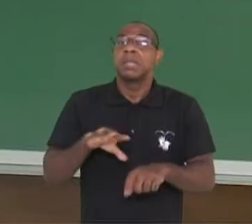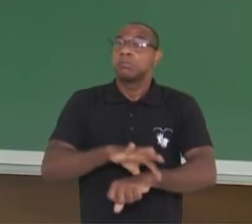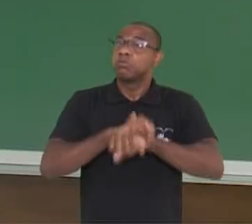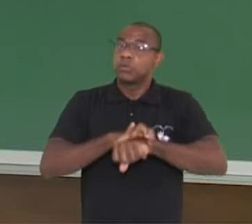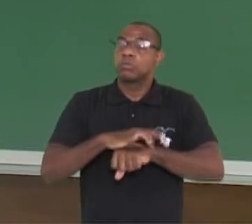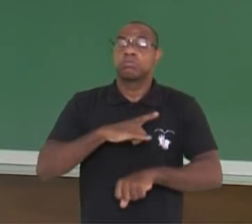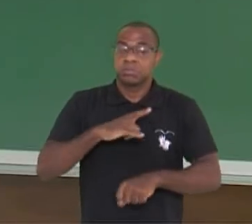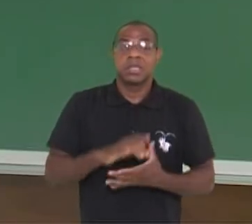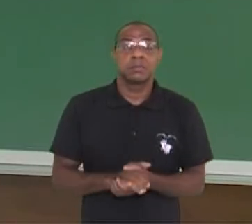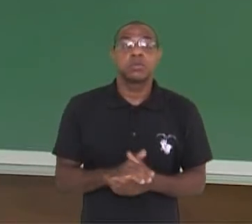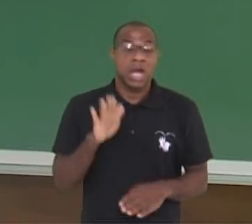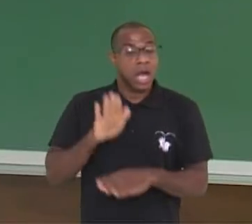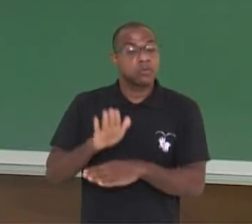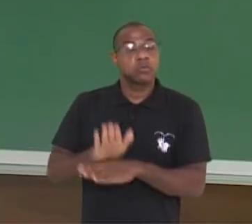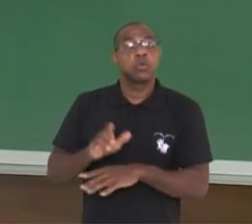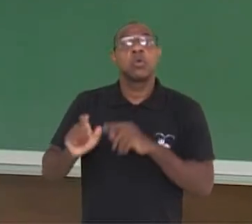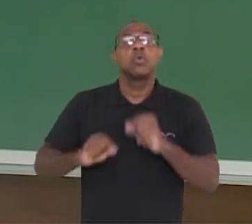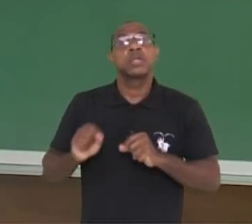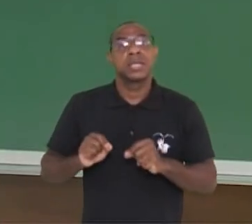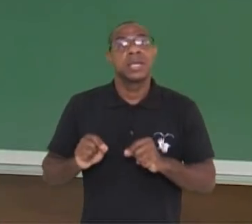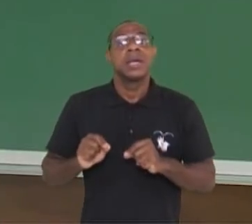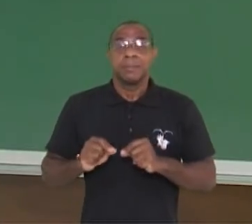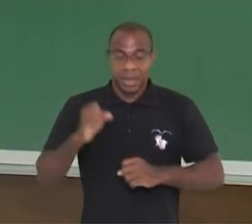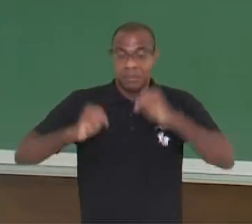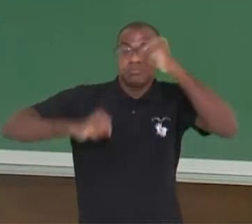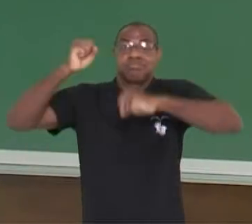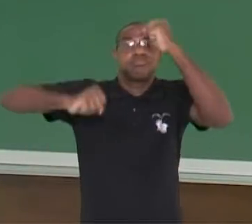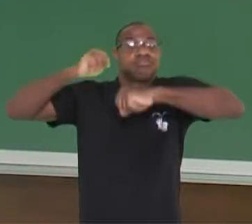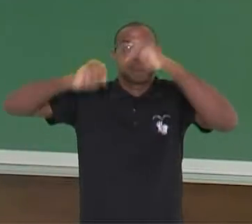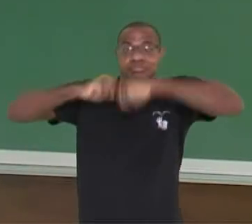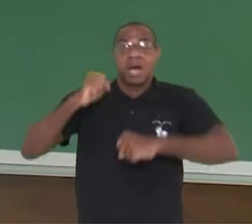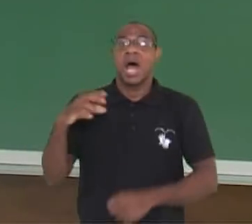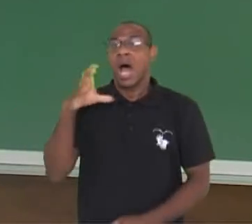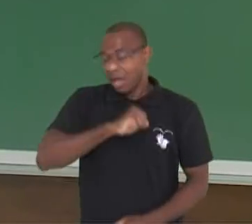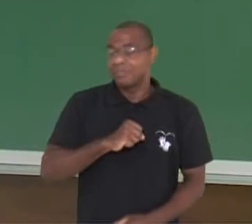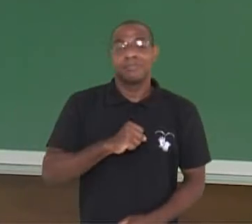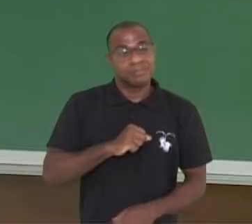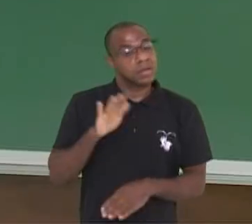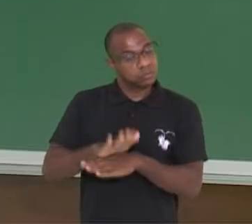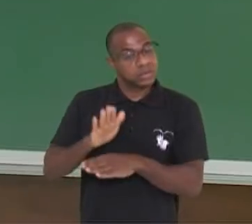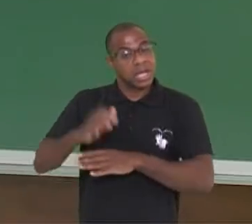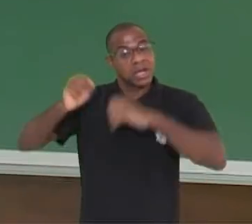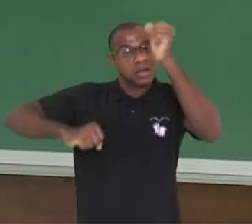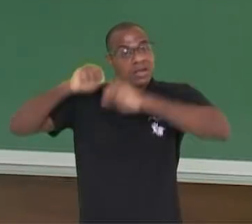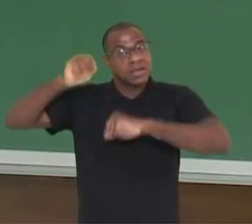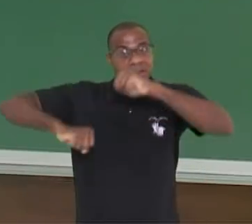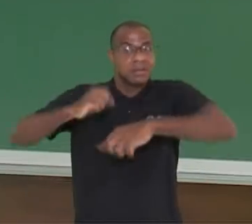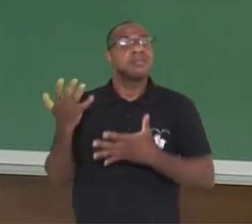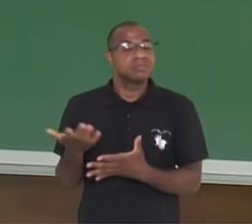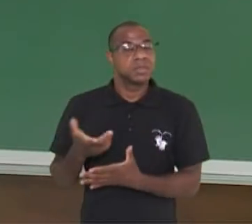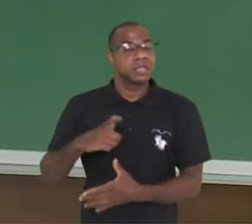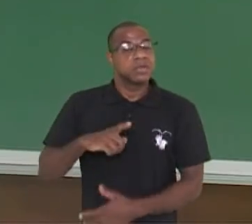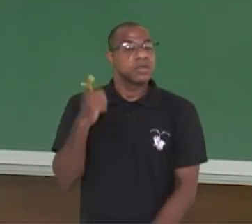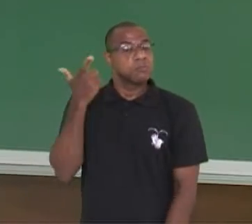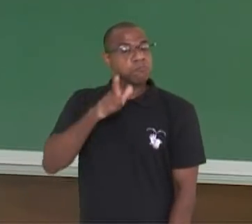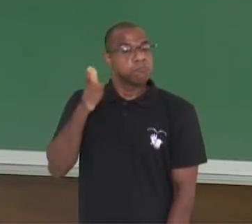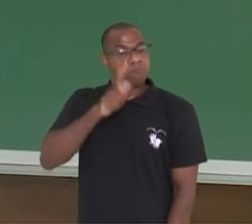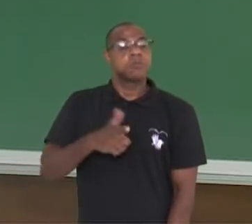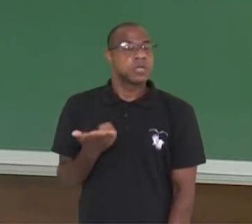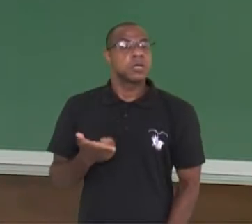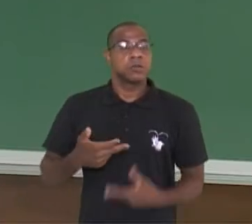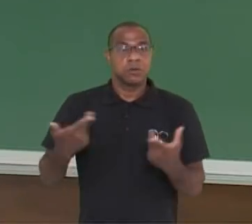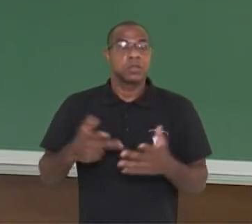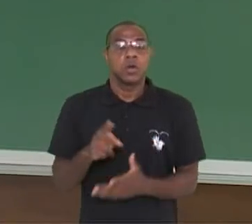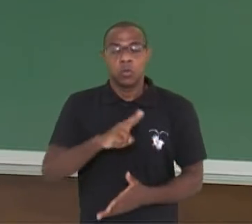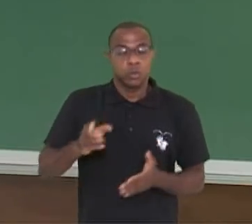E isso contribuiu para impulsionar a industrialização ainda mais. Só trouxe ganhos para a industrialização o uso do barco